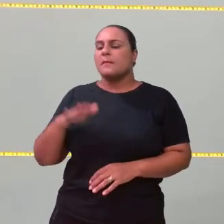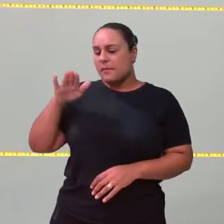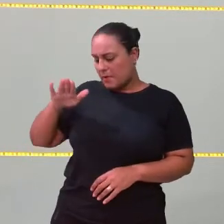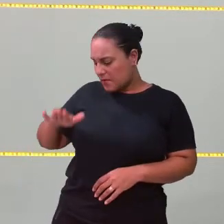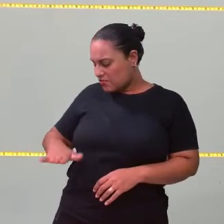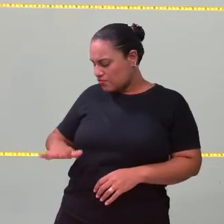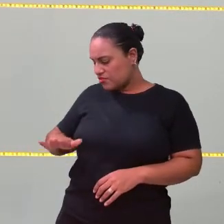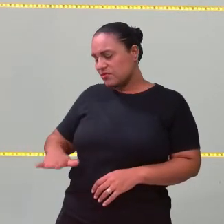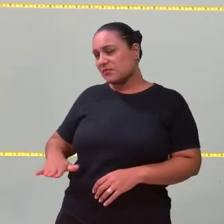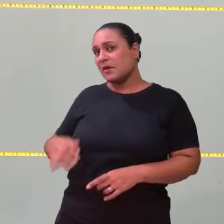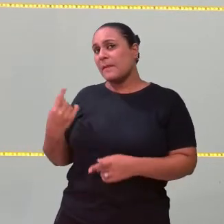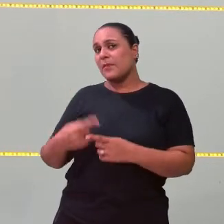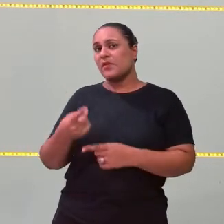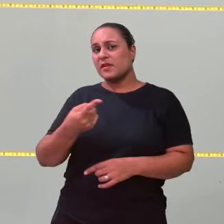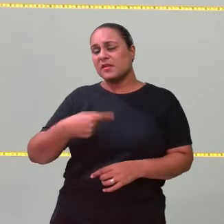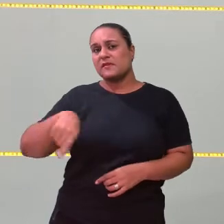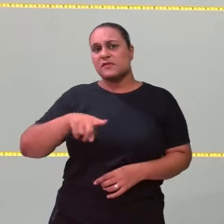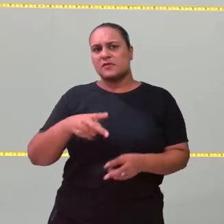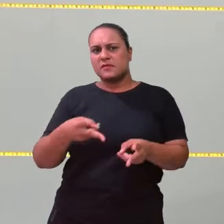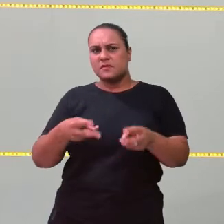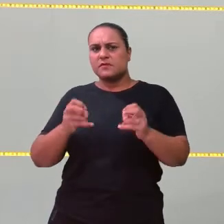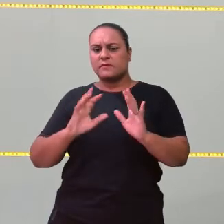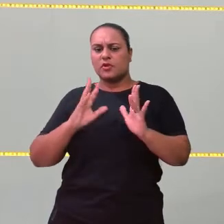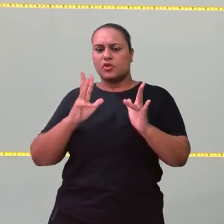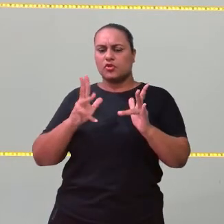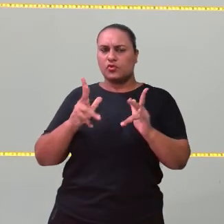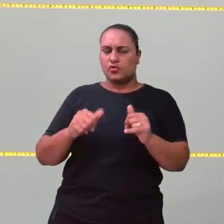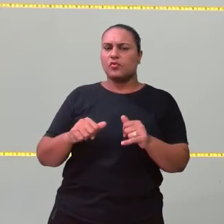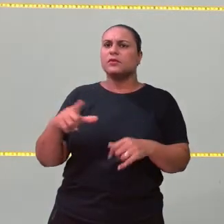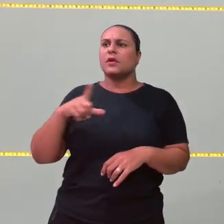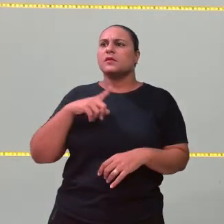baixa, porque se vocês olharem, todas elas têm 1